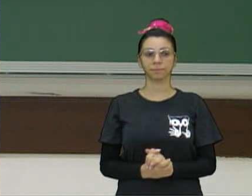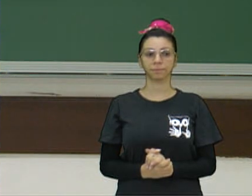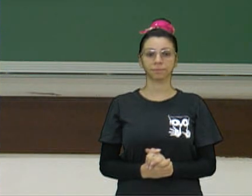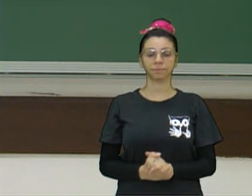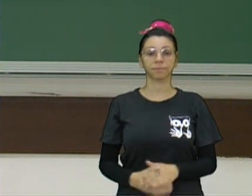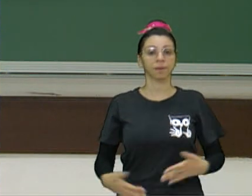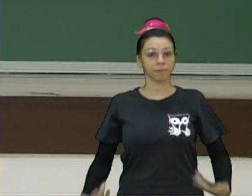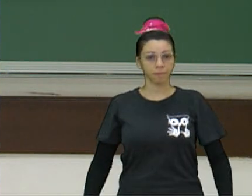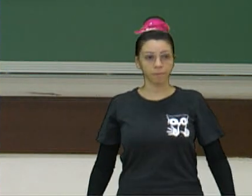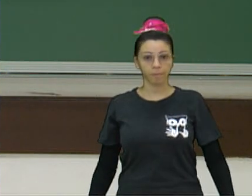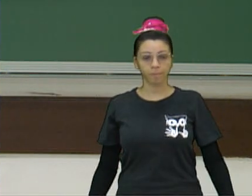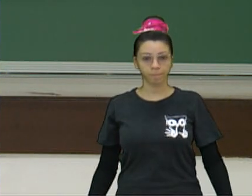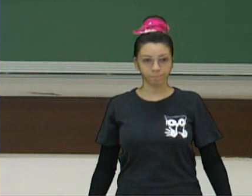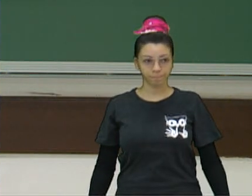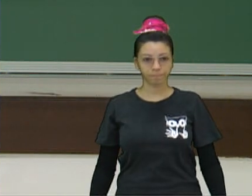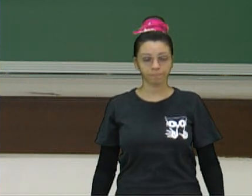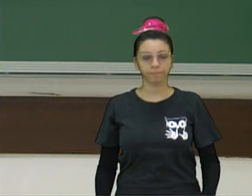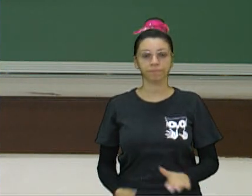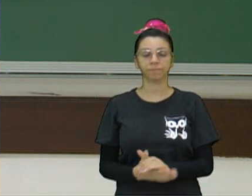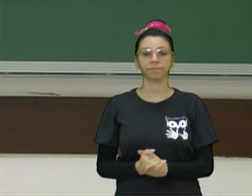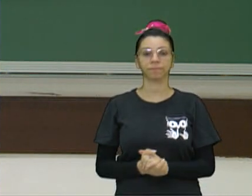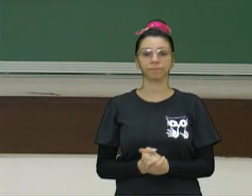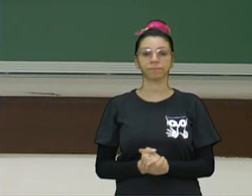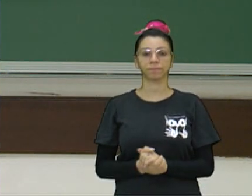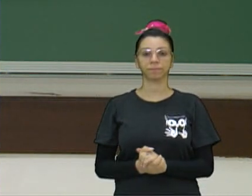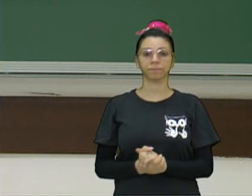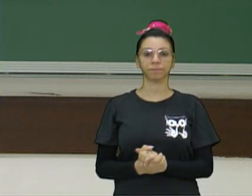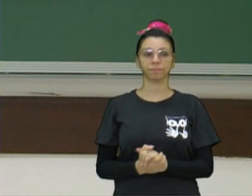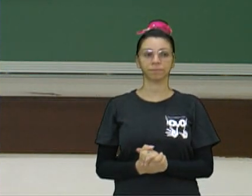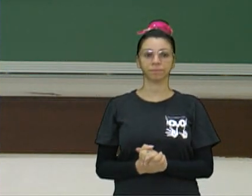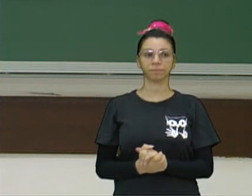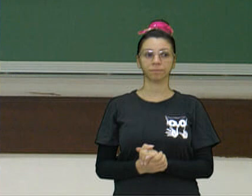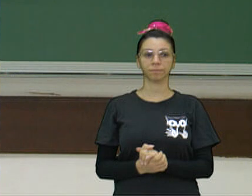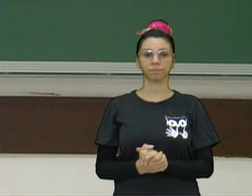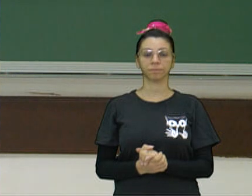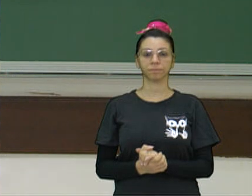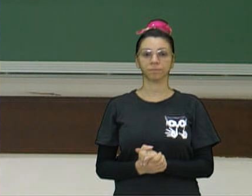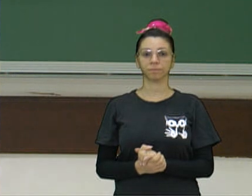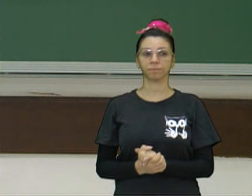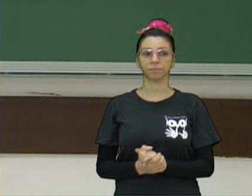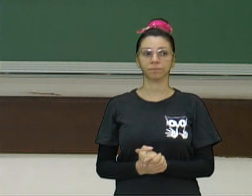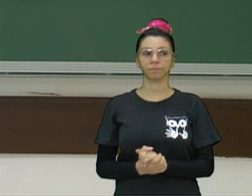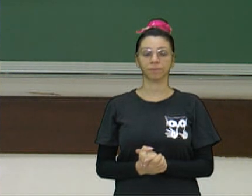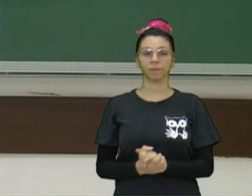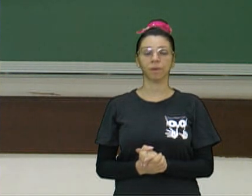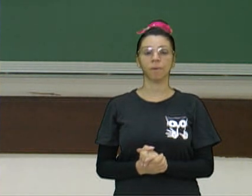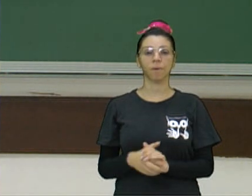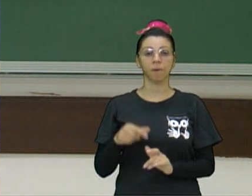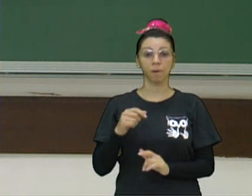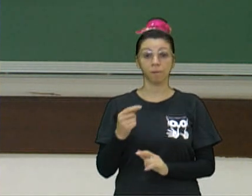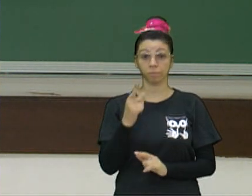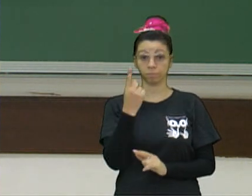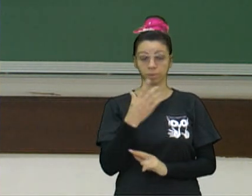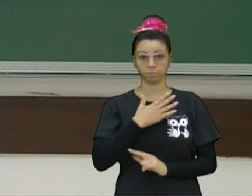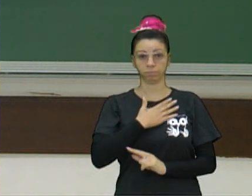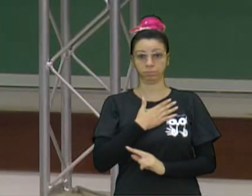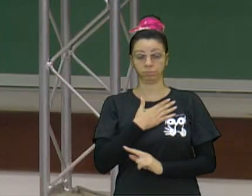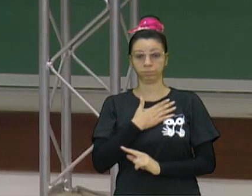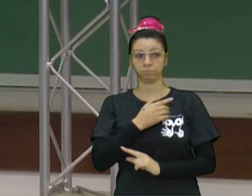Aí, volta. Uma mão vai no peito, a outra lá atrás, vamos alongar o peitoral.